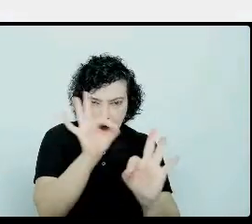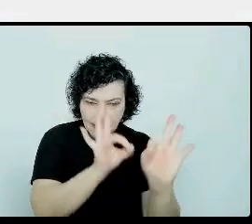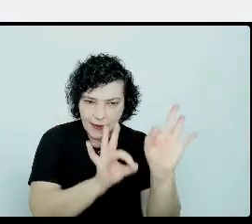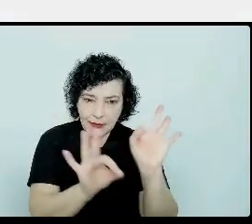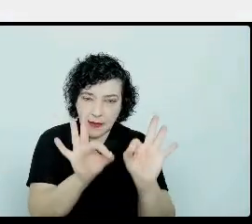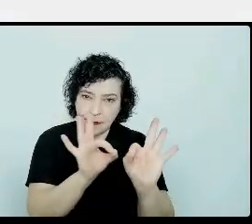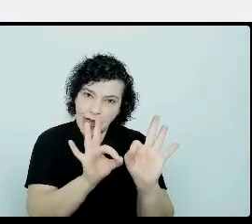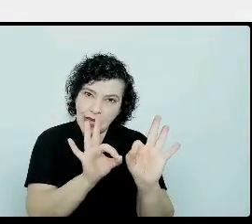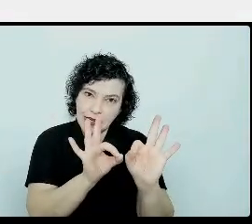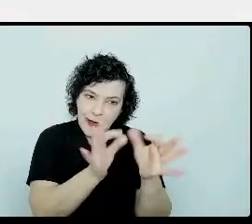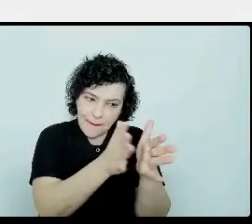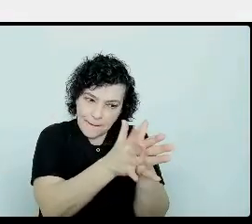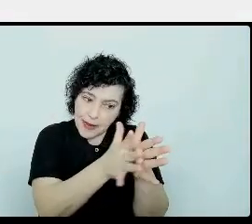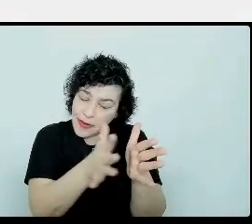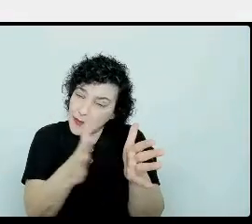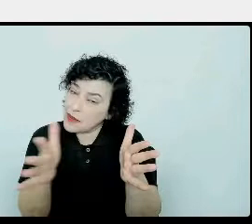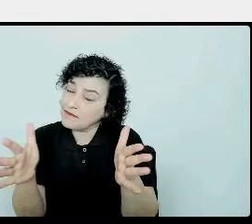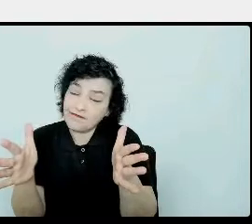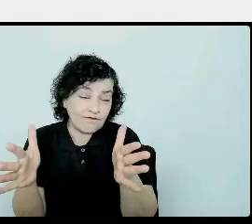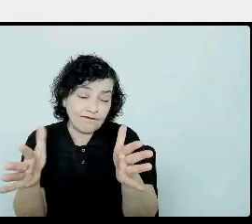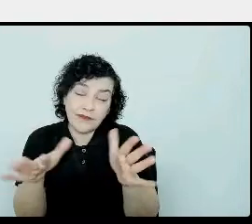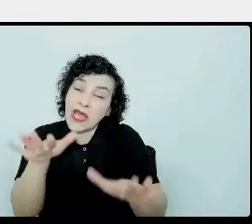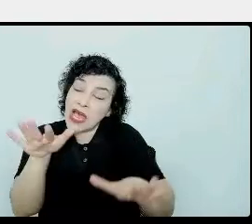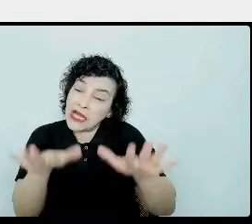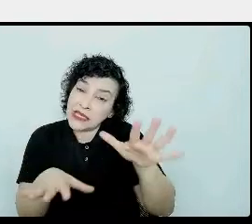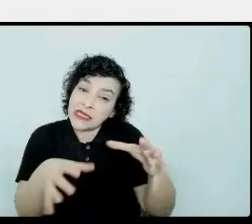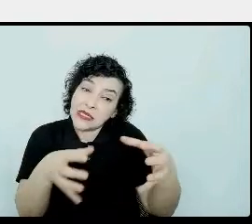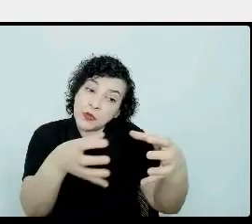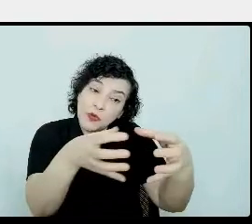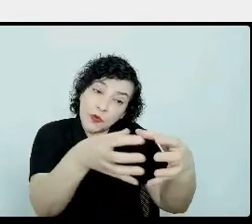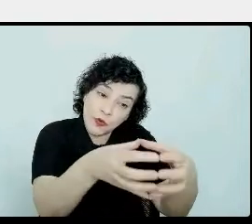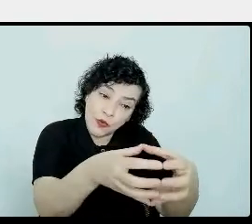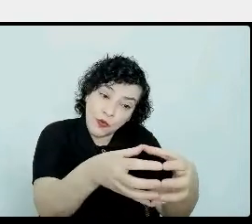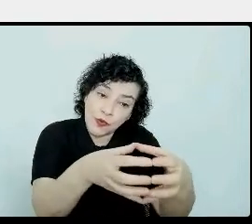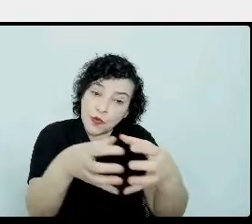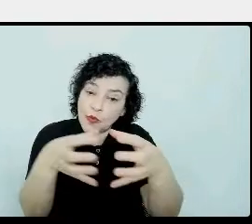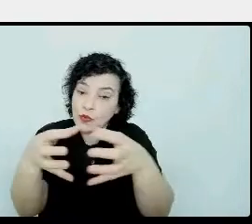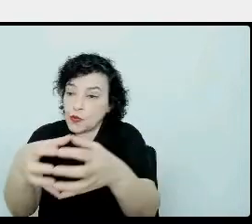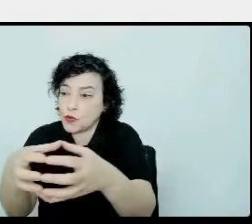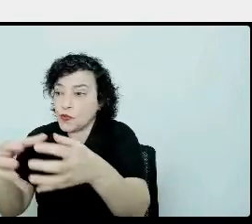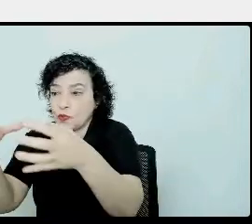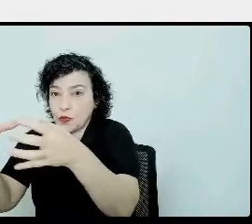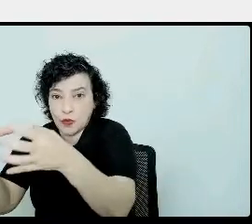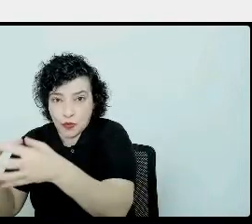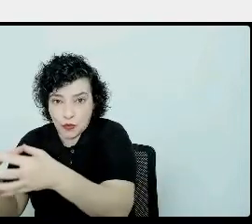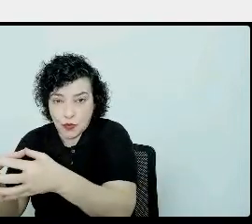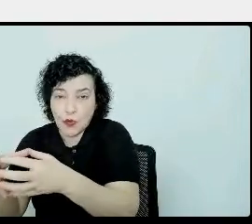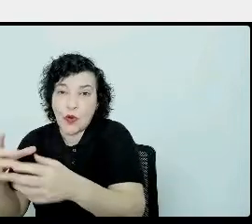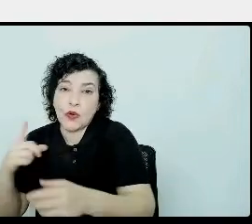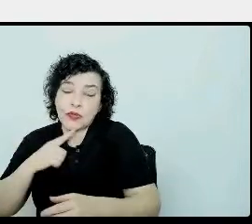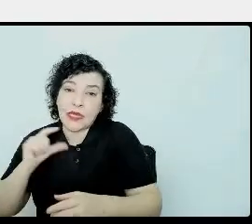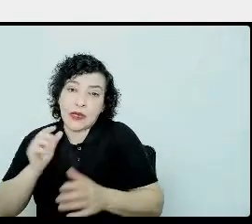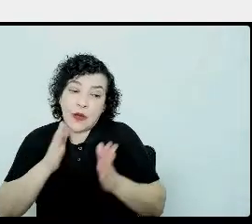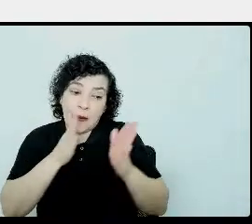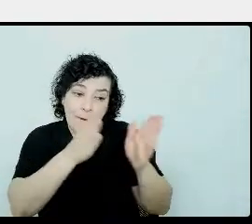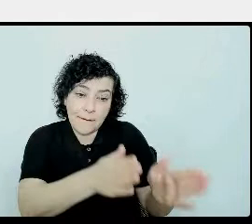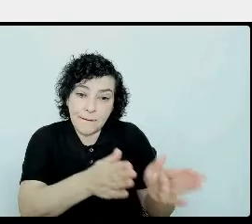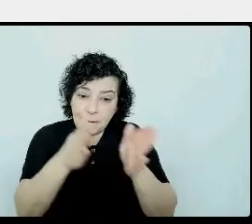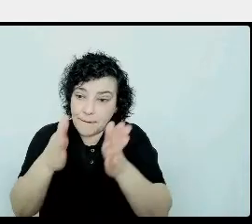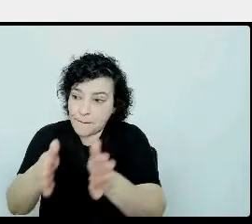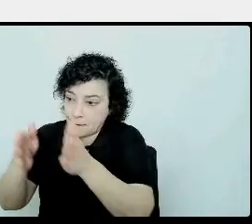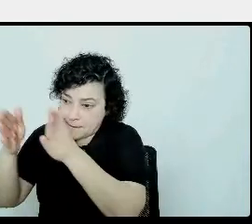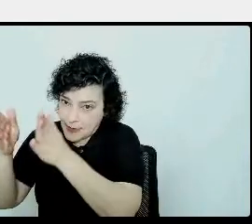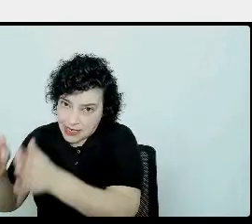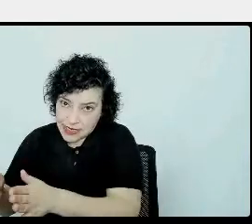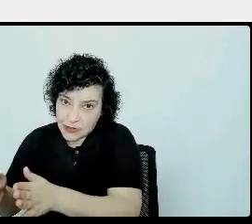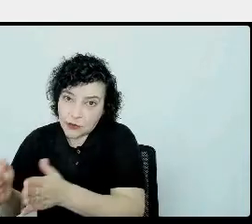você pode imaginar que alguns itens eles têm um período certo, se a gente for imaginar, ou